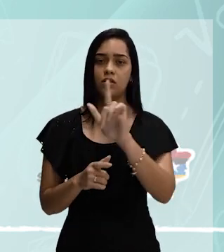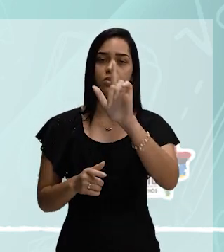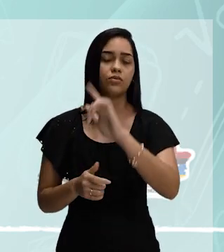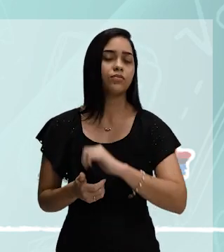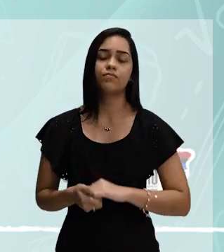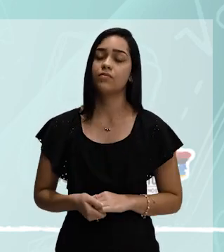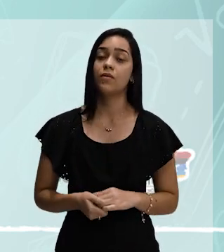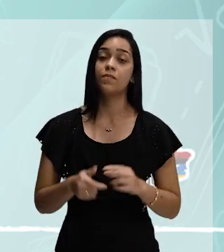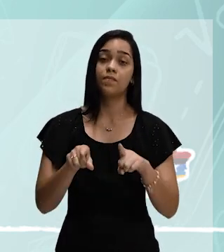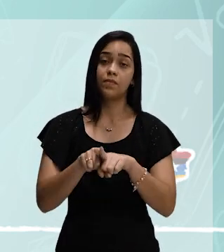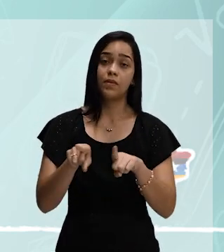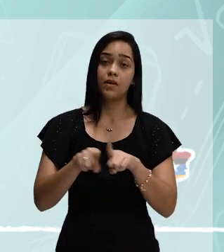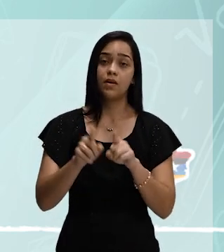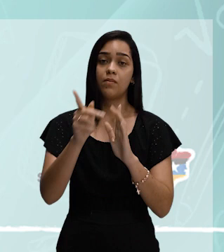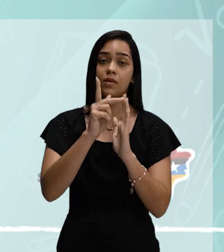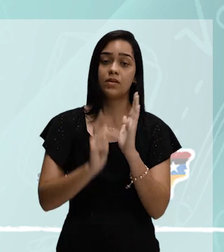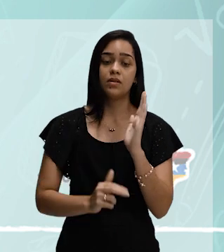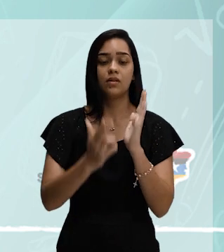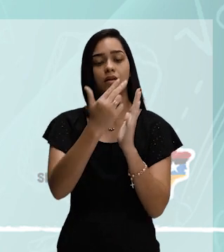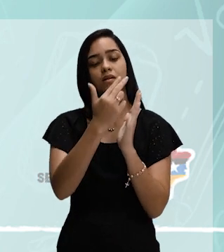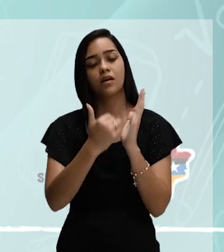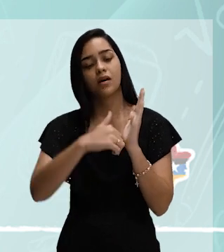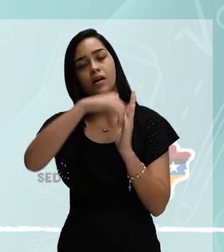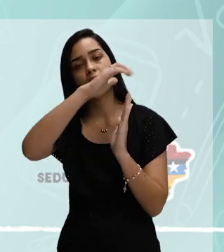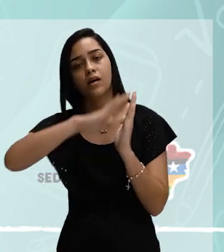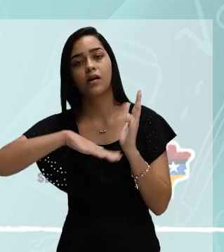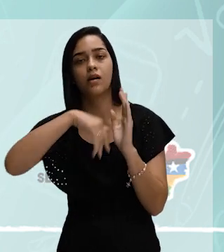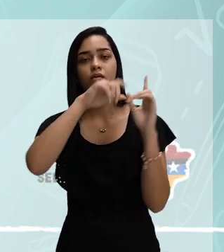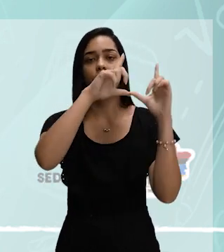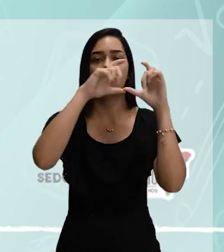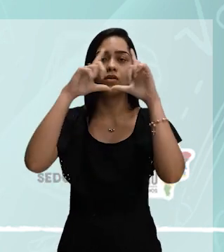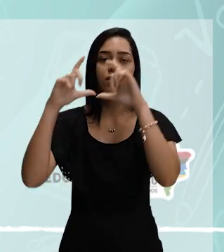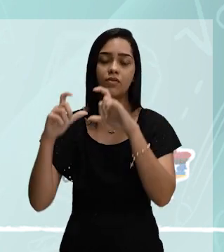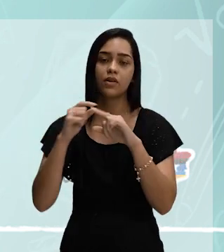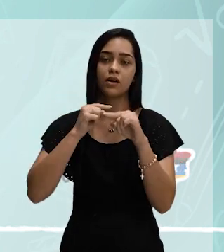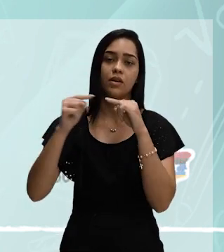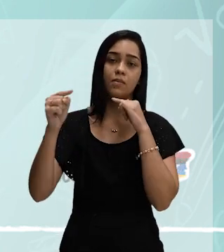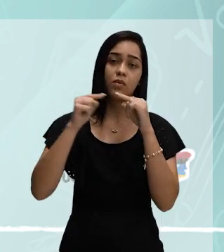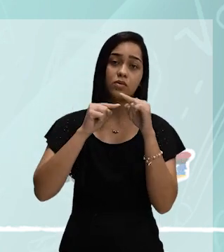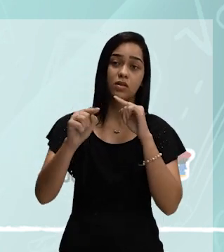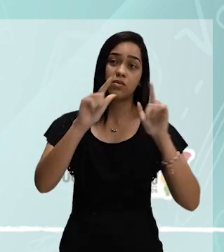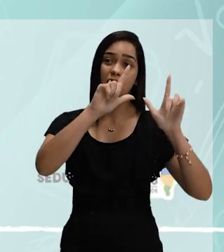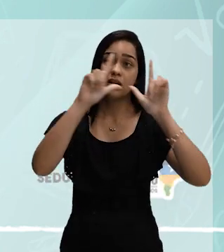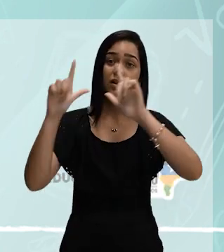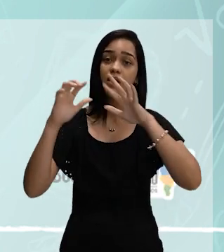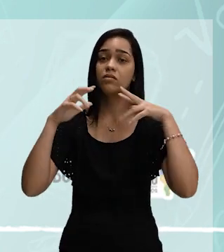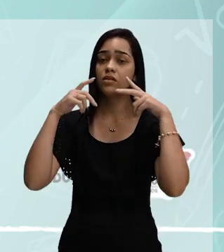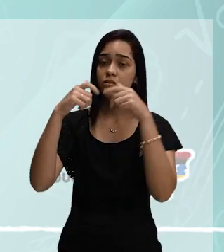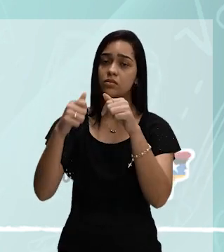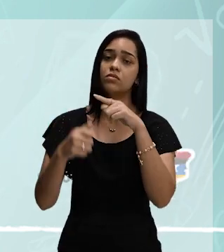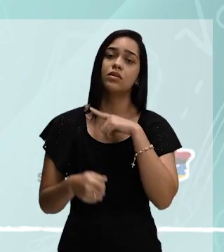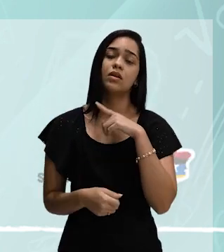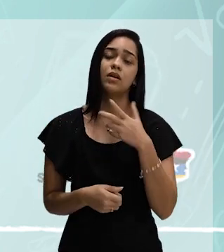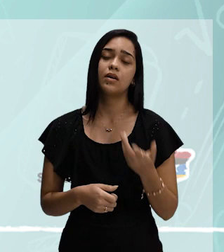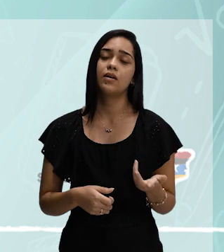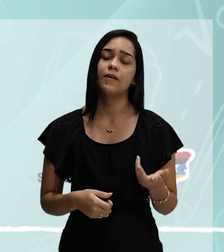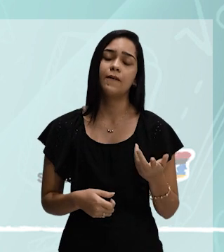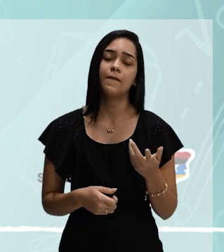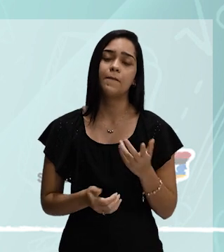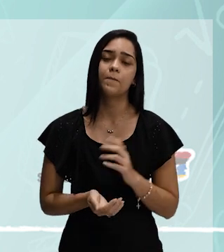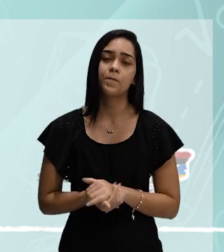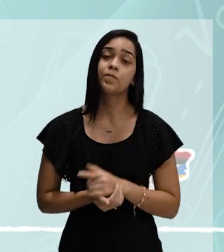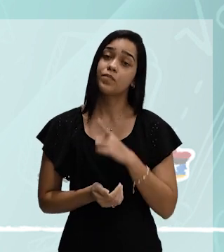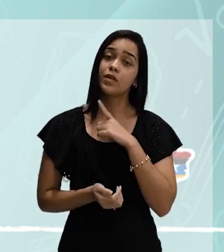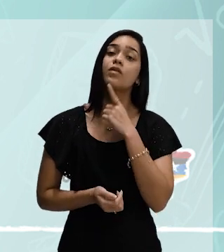literatura. A poesia nas artes plásticas, na fotografia, na música, no retrato e em tudo aquilo onde se